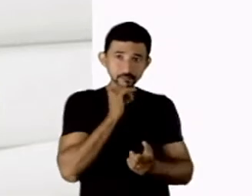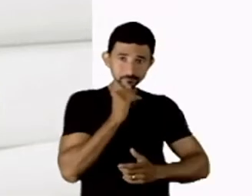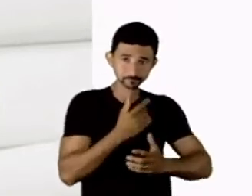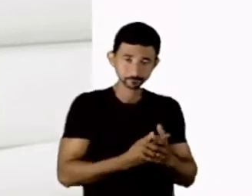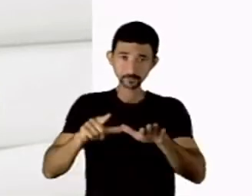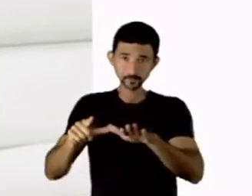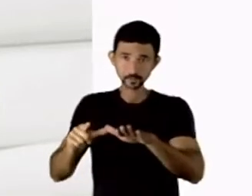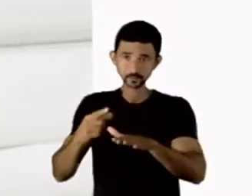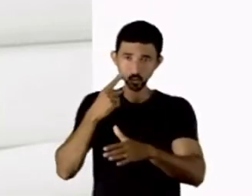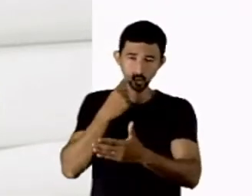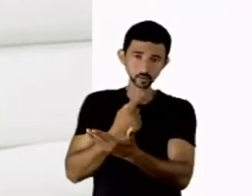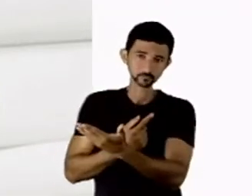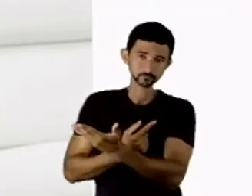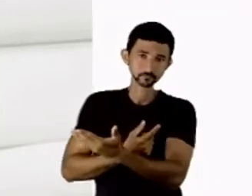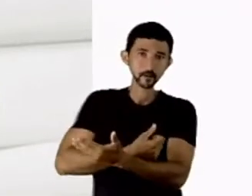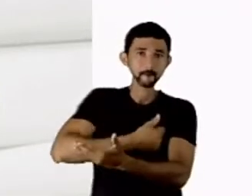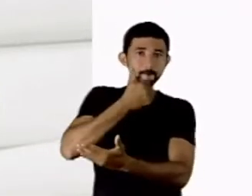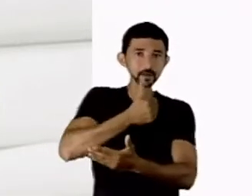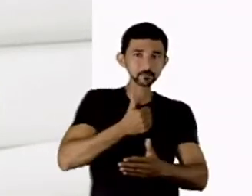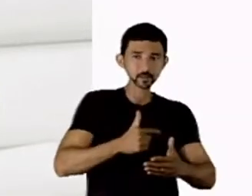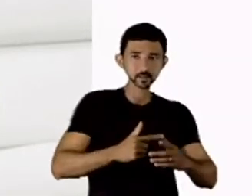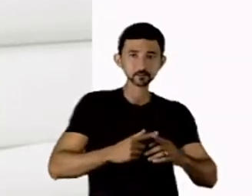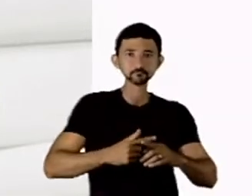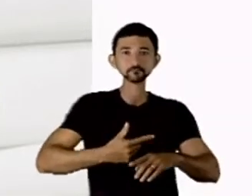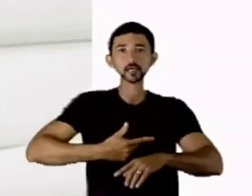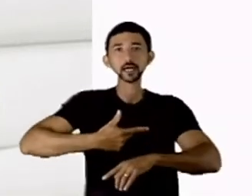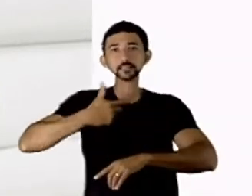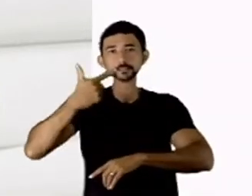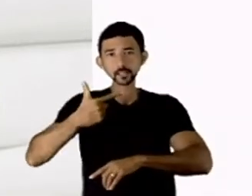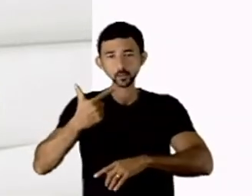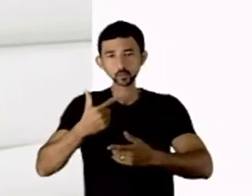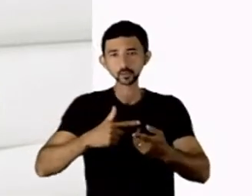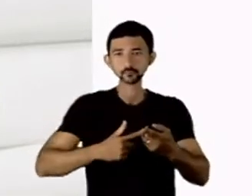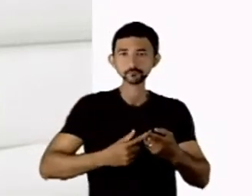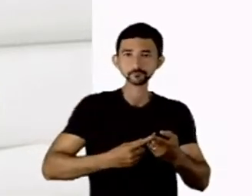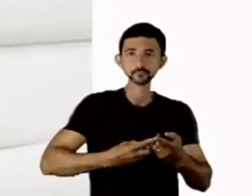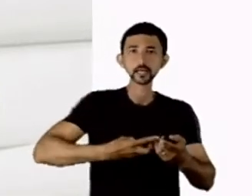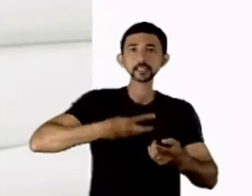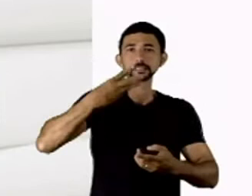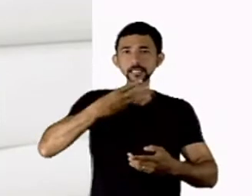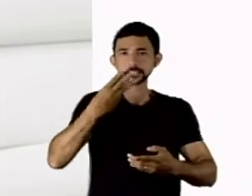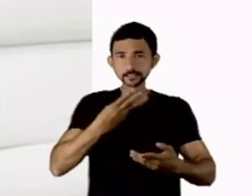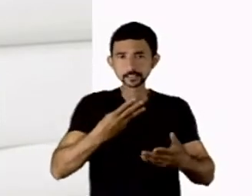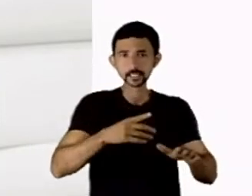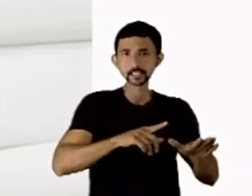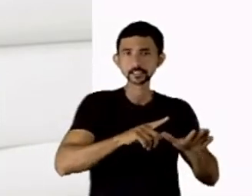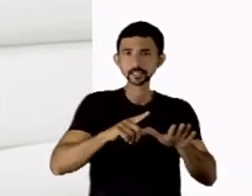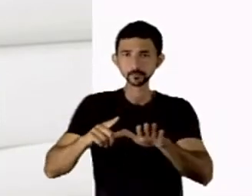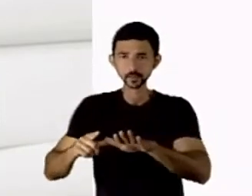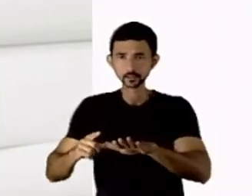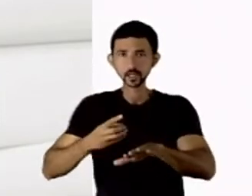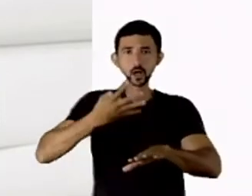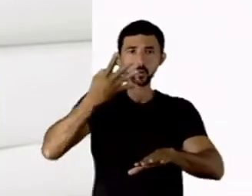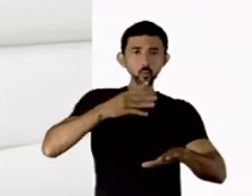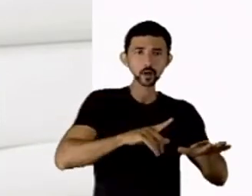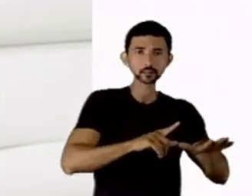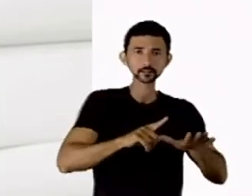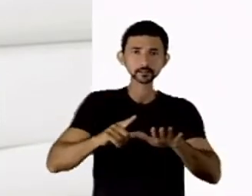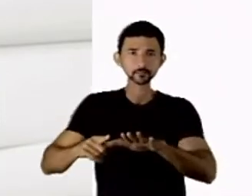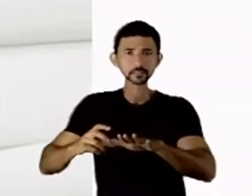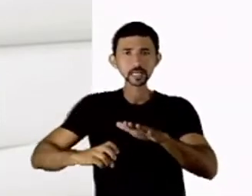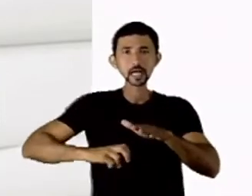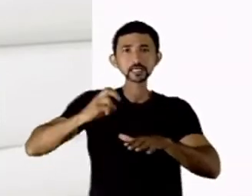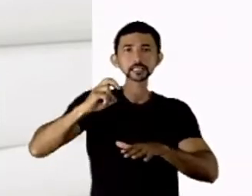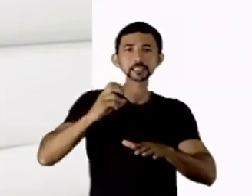quinta semana, primeira, aí a segunda é o dobro, a terceira é o dobro, a quarta é o